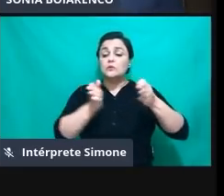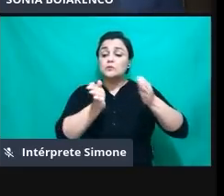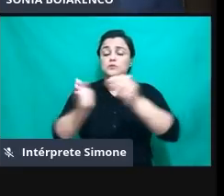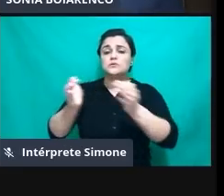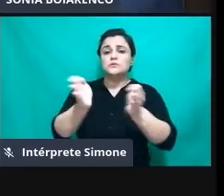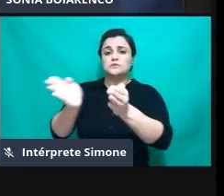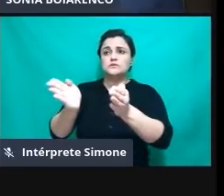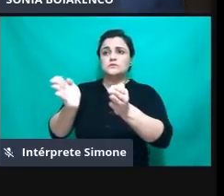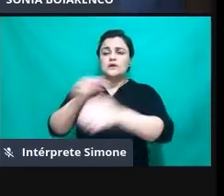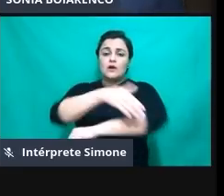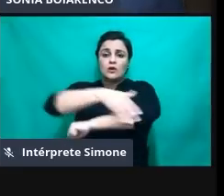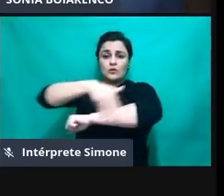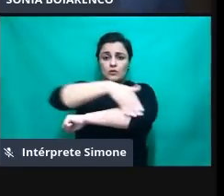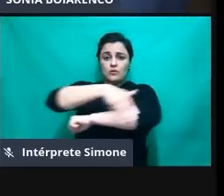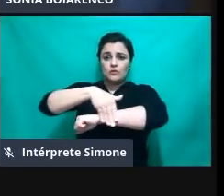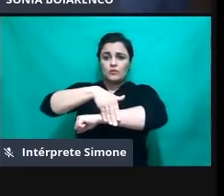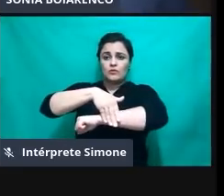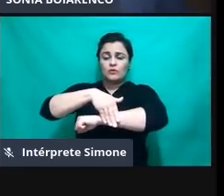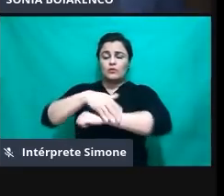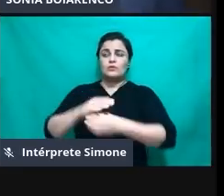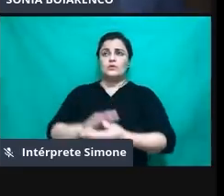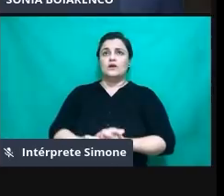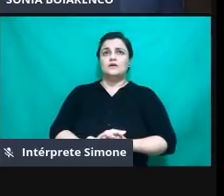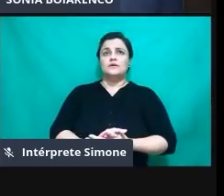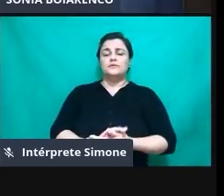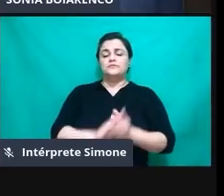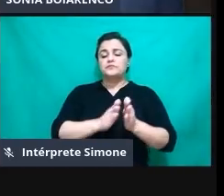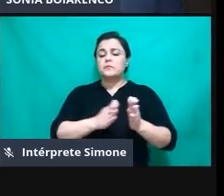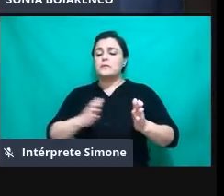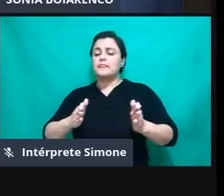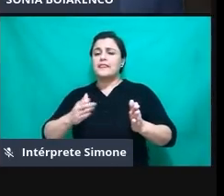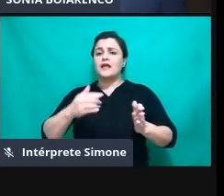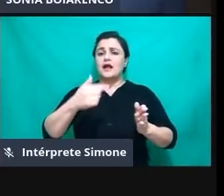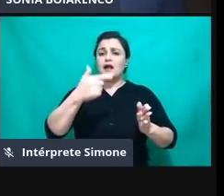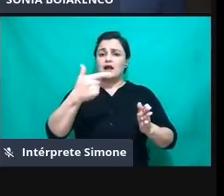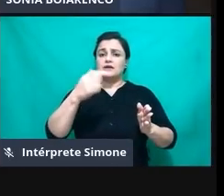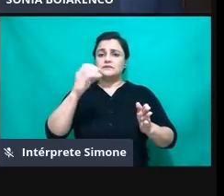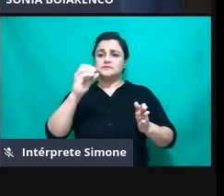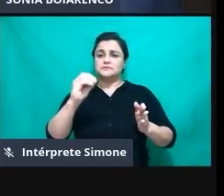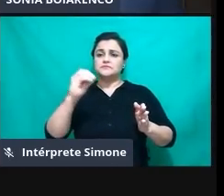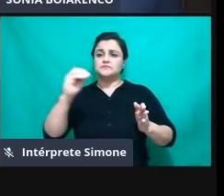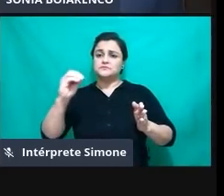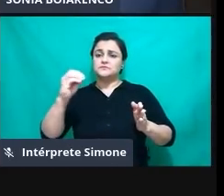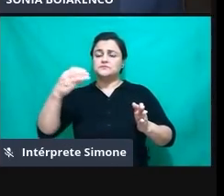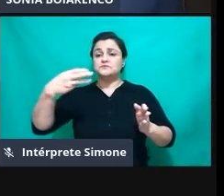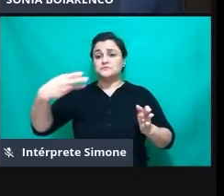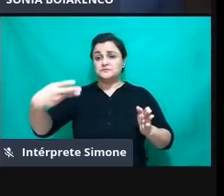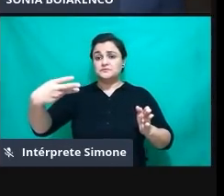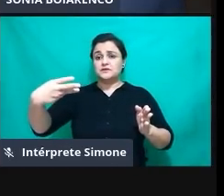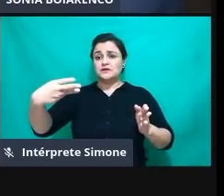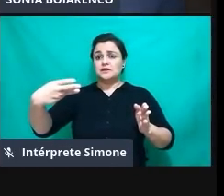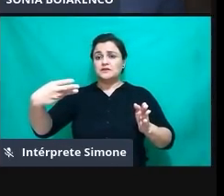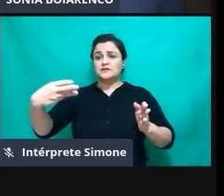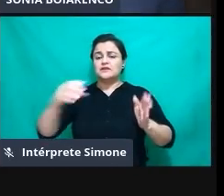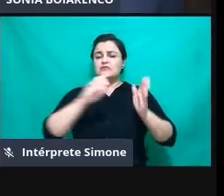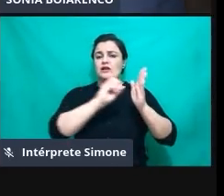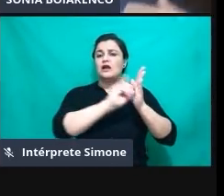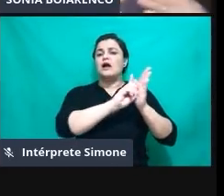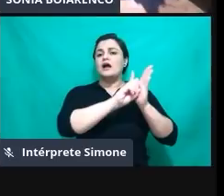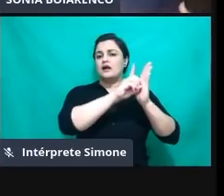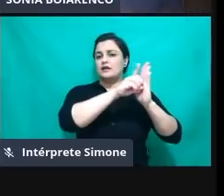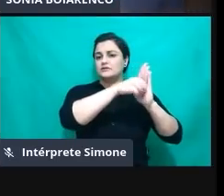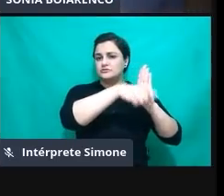para o trânsito. Em 2003, nós tivemos as diretrizes curriculares, que novamente